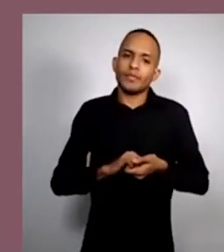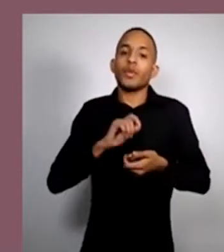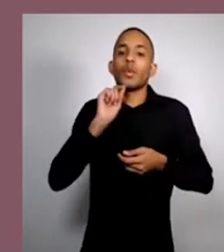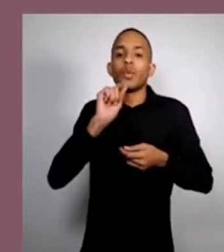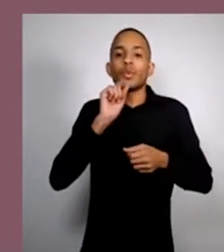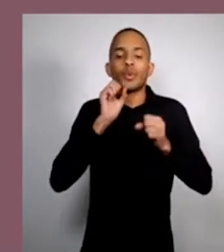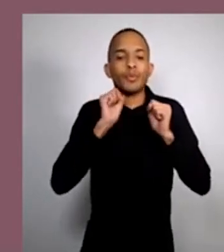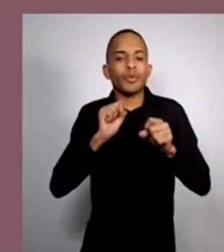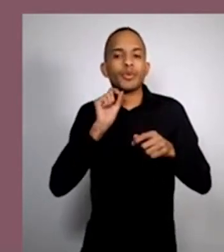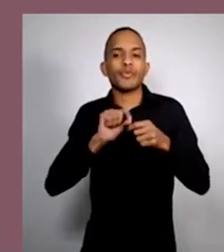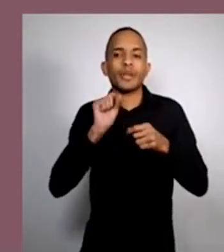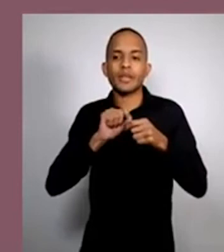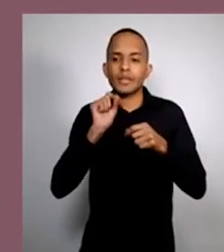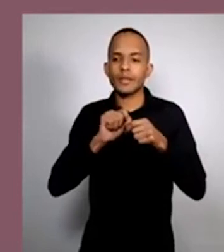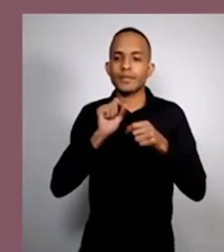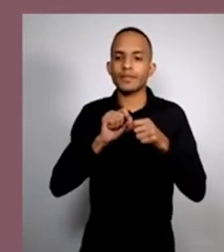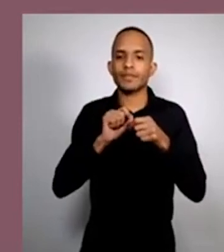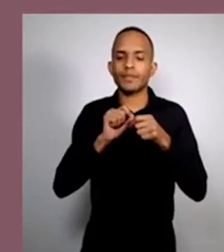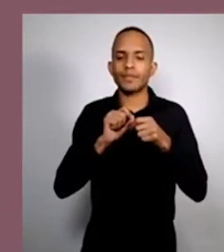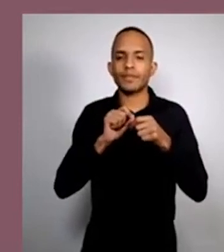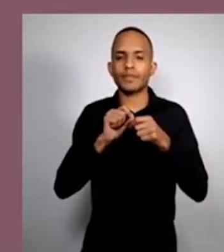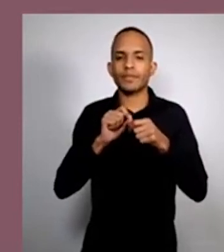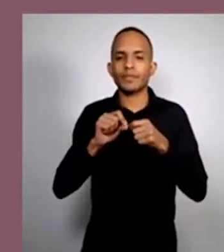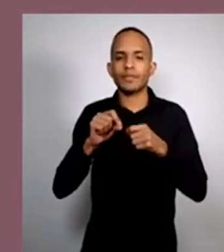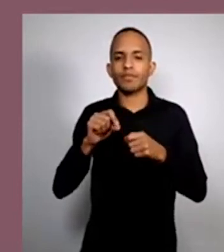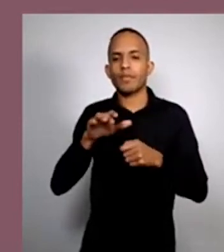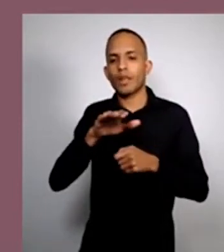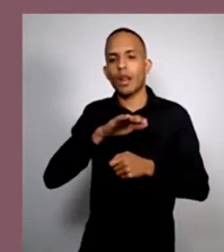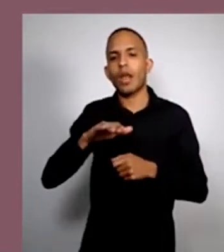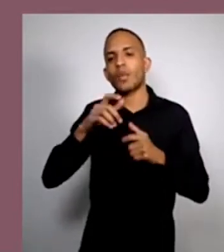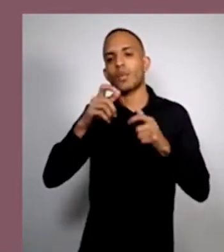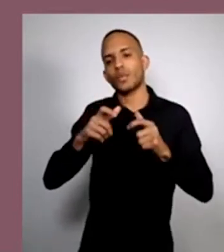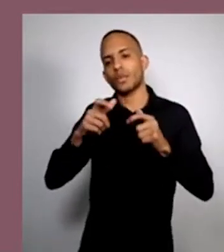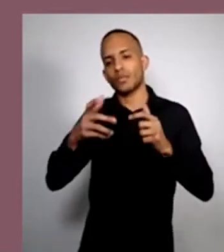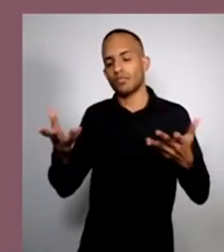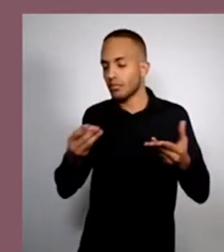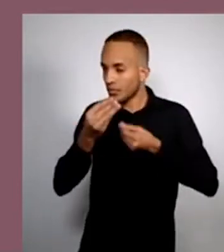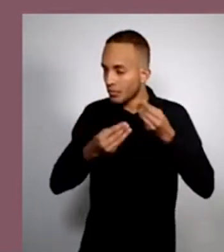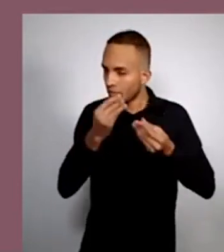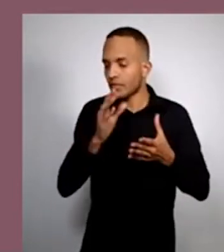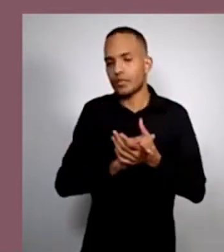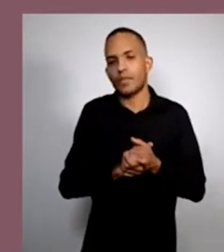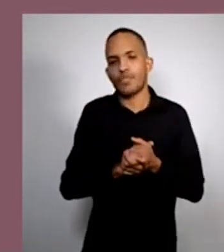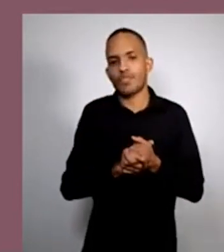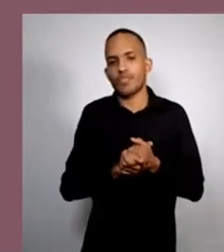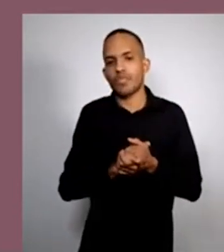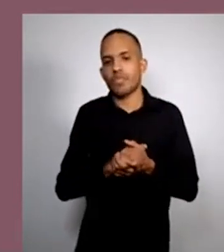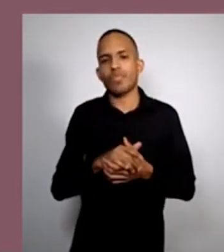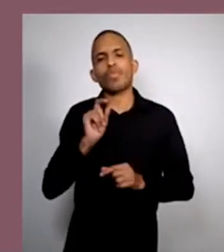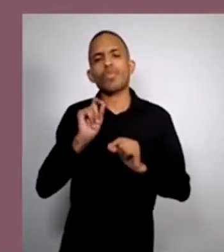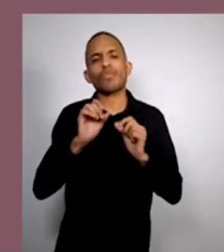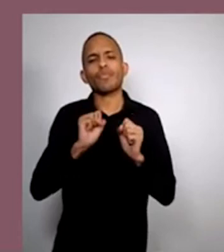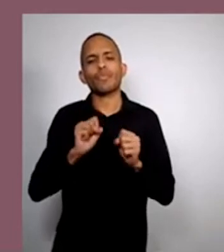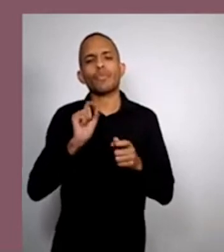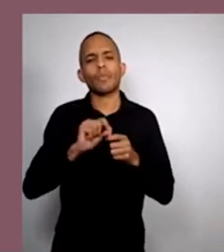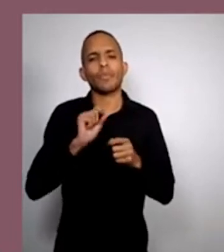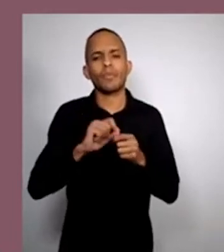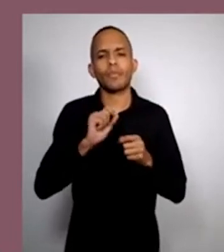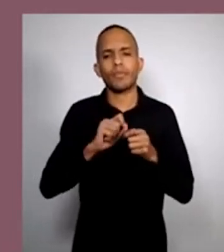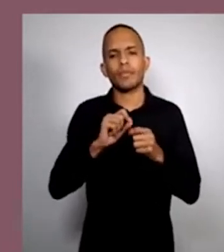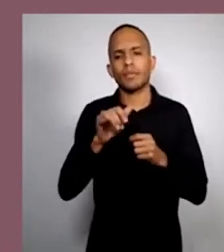posso fazer lá onde eu estou? O que eu posso fazer?